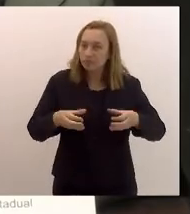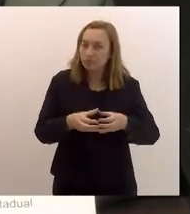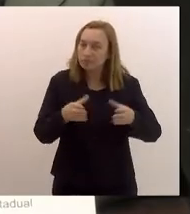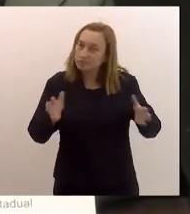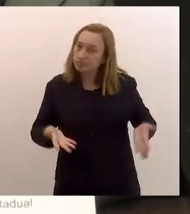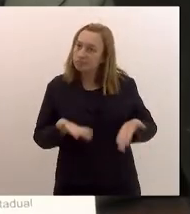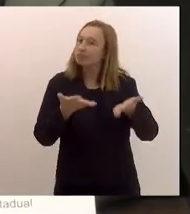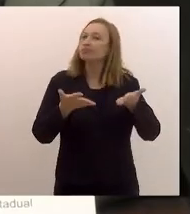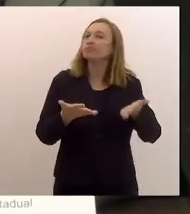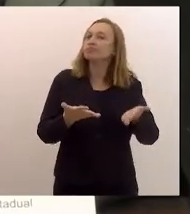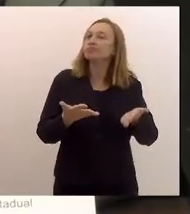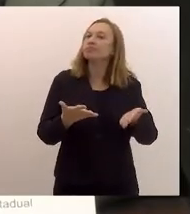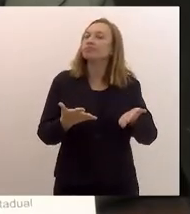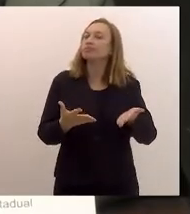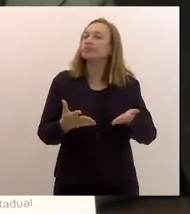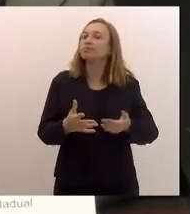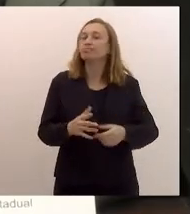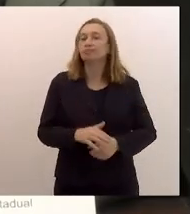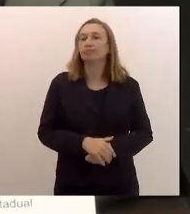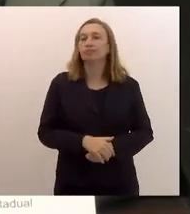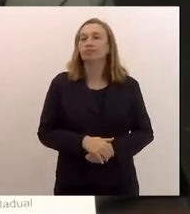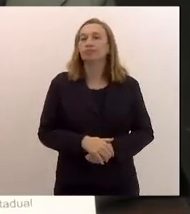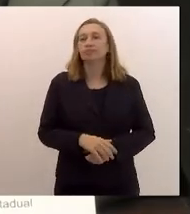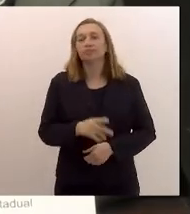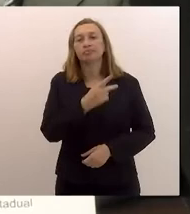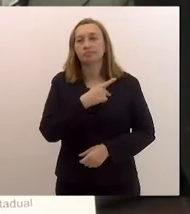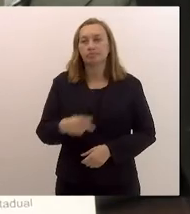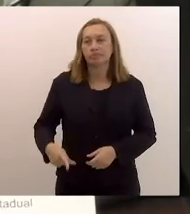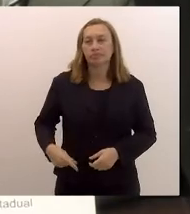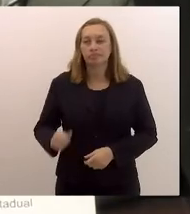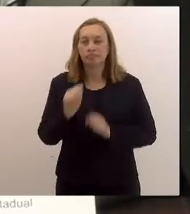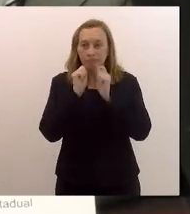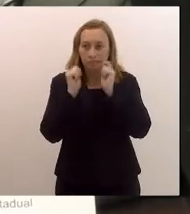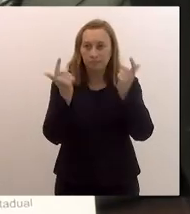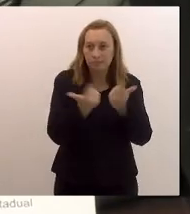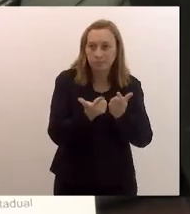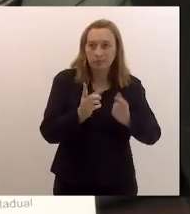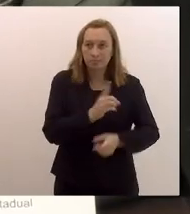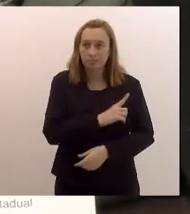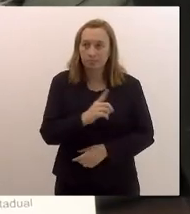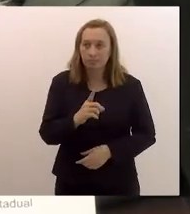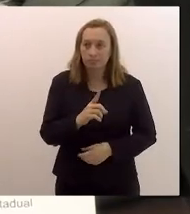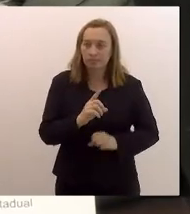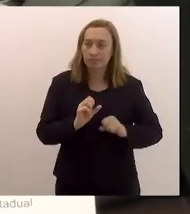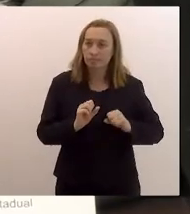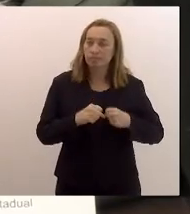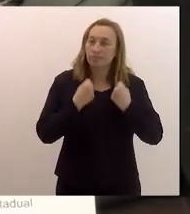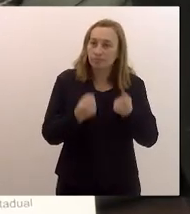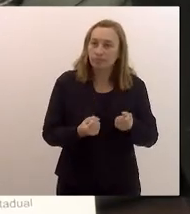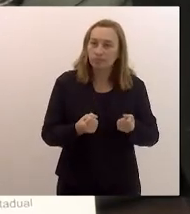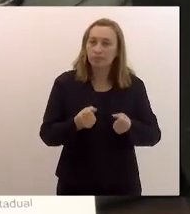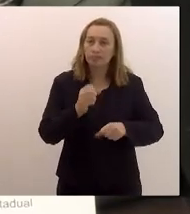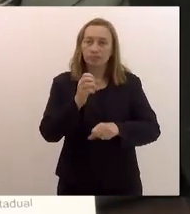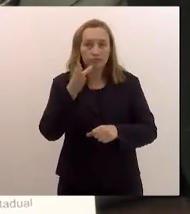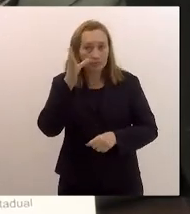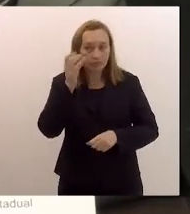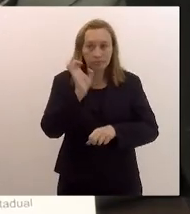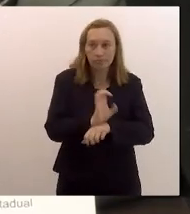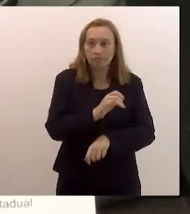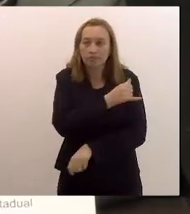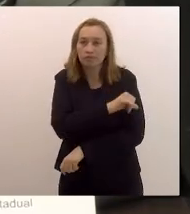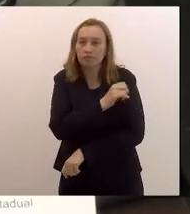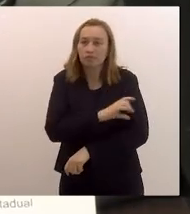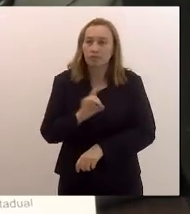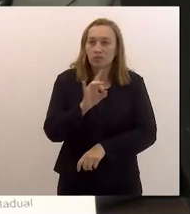de iniciativas que têm tomado como presidente da alerj e defesa dos interesses do Estado do Rio de Janeiro como por